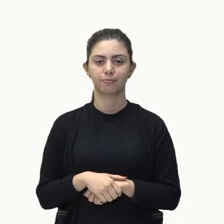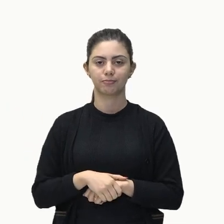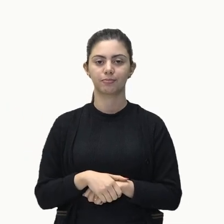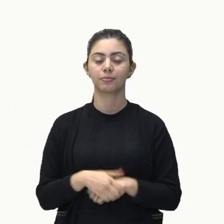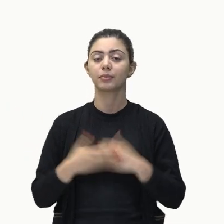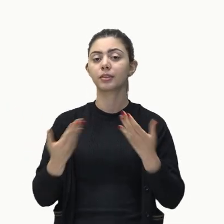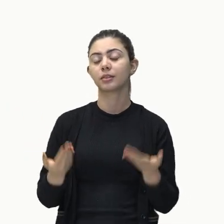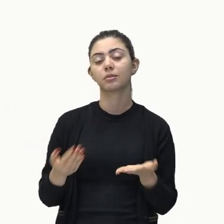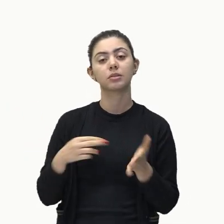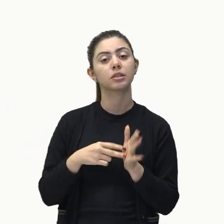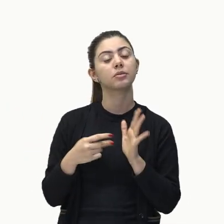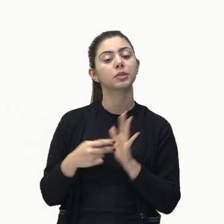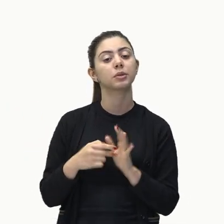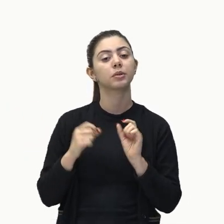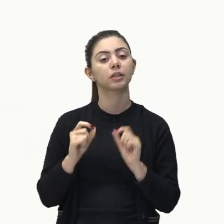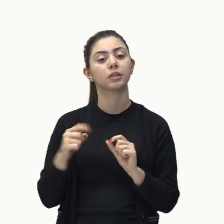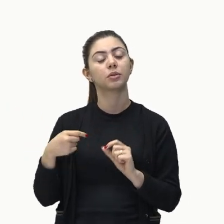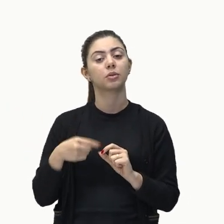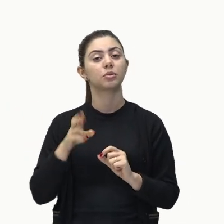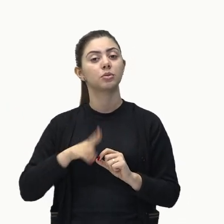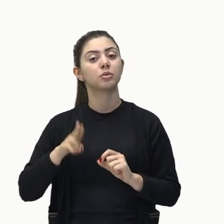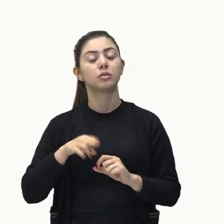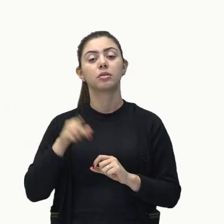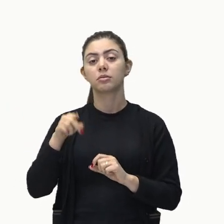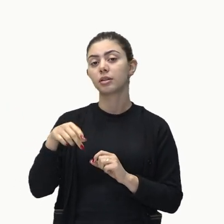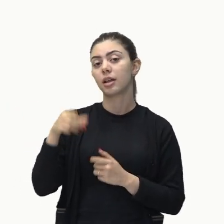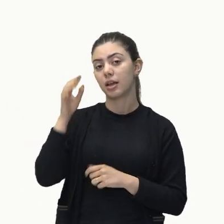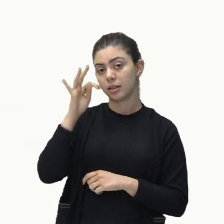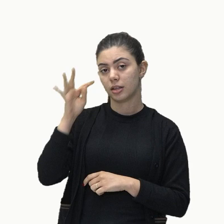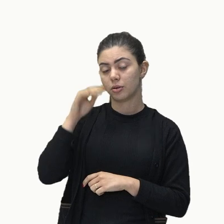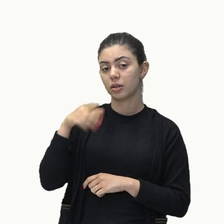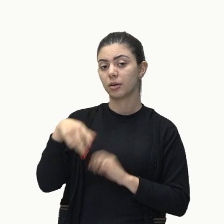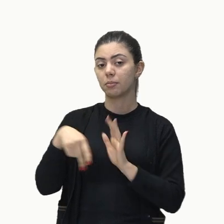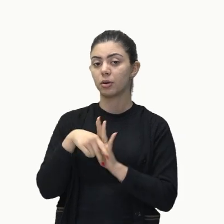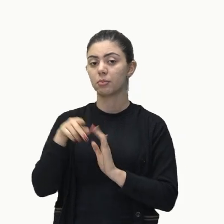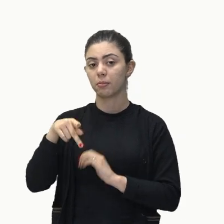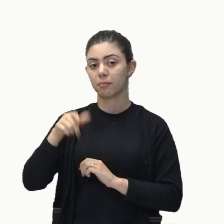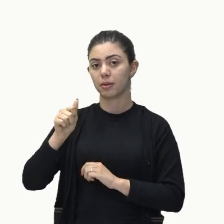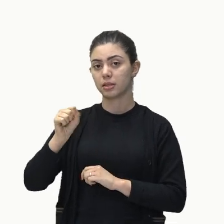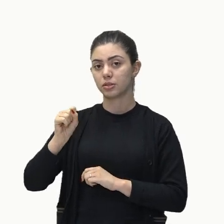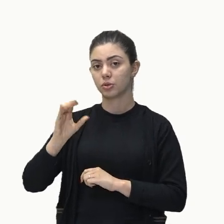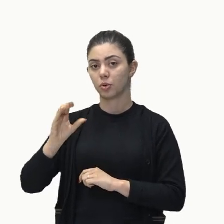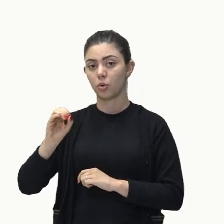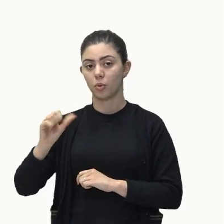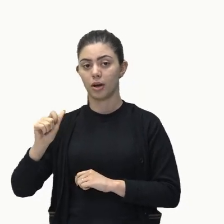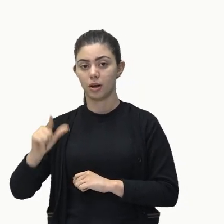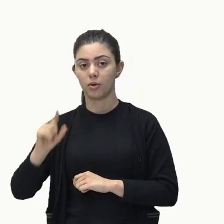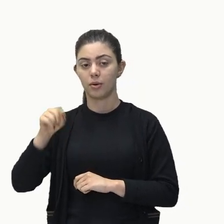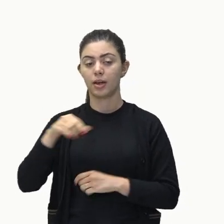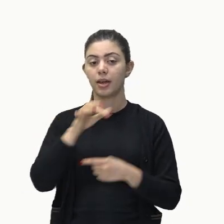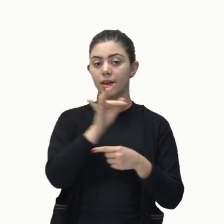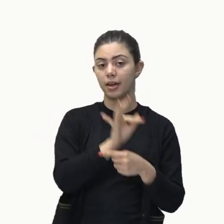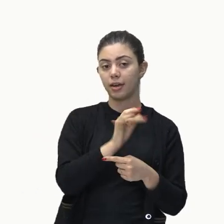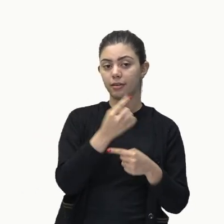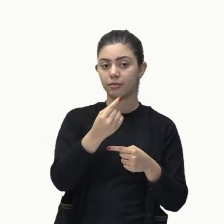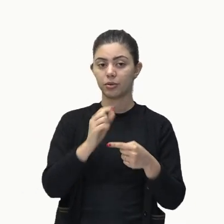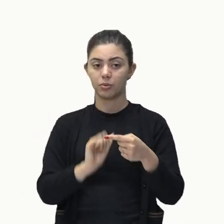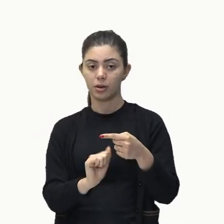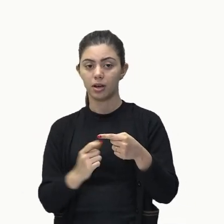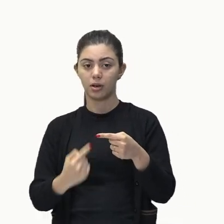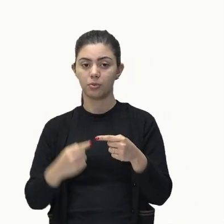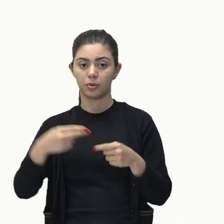Ou seja, aplicando o princípio de Pascal, F1 sobre A1 é igual a F2